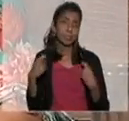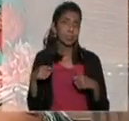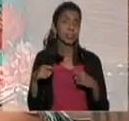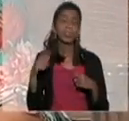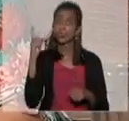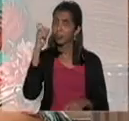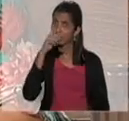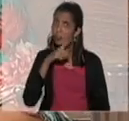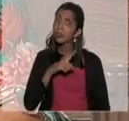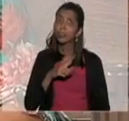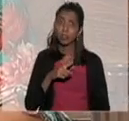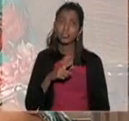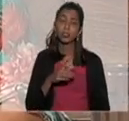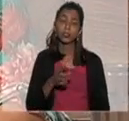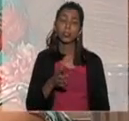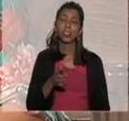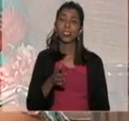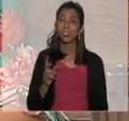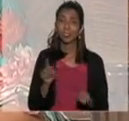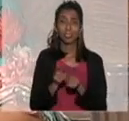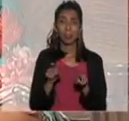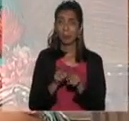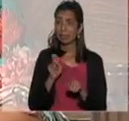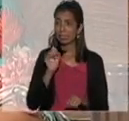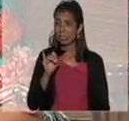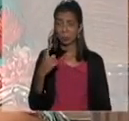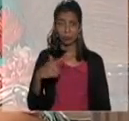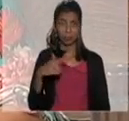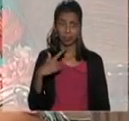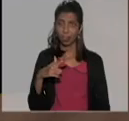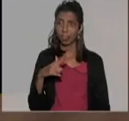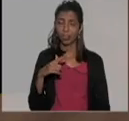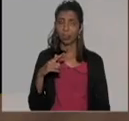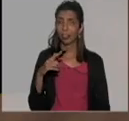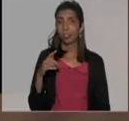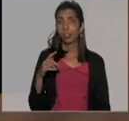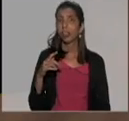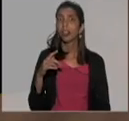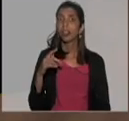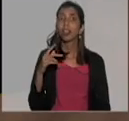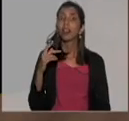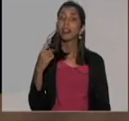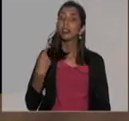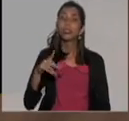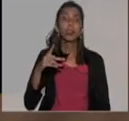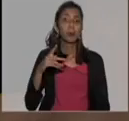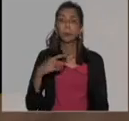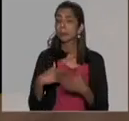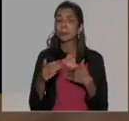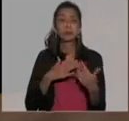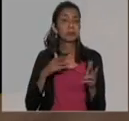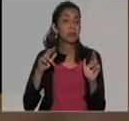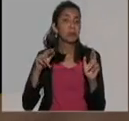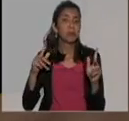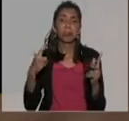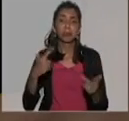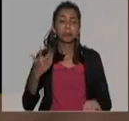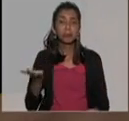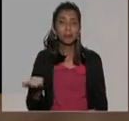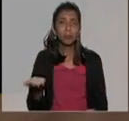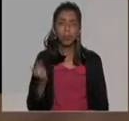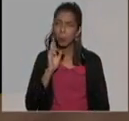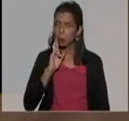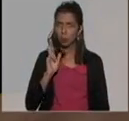situação tá muito difícil sim mas ainda que não estivesse como como foi vamos dizer quando você começou a não faz a menor diferença resp eu